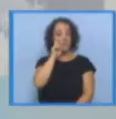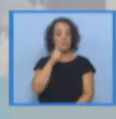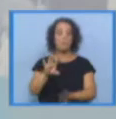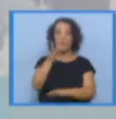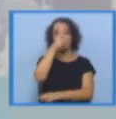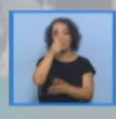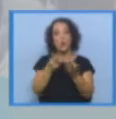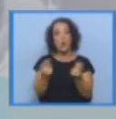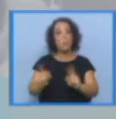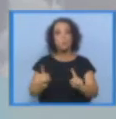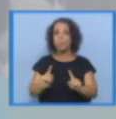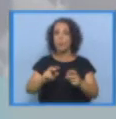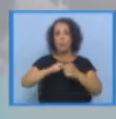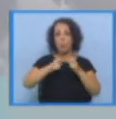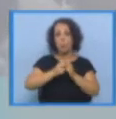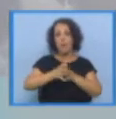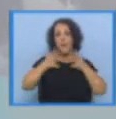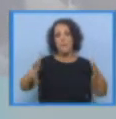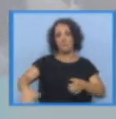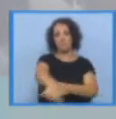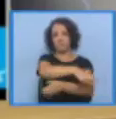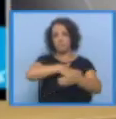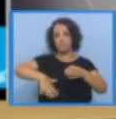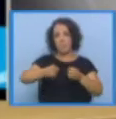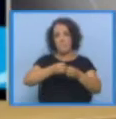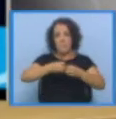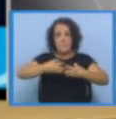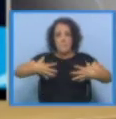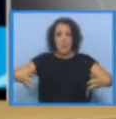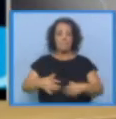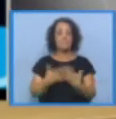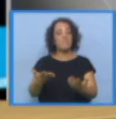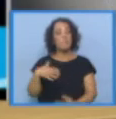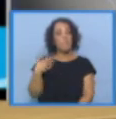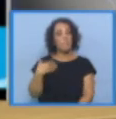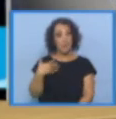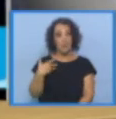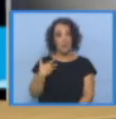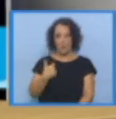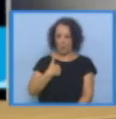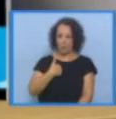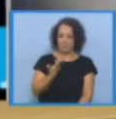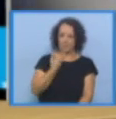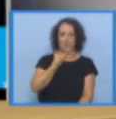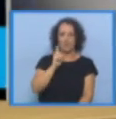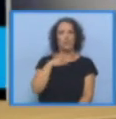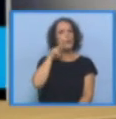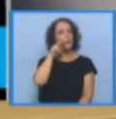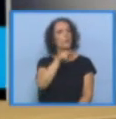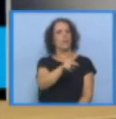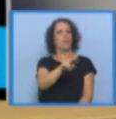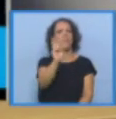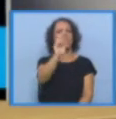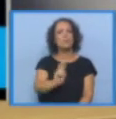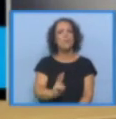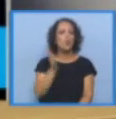resolve, é o drama humanitário que está na... Pois não, e o que é pena é que é um país... Eu própria me espantei quando estive a ver os números da